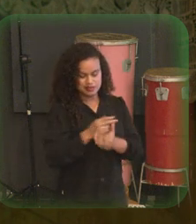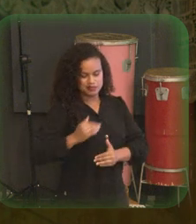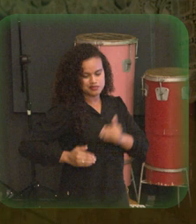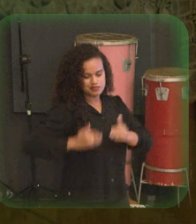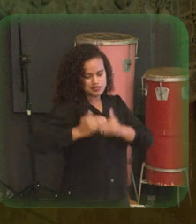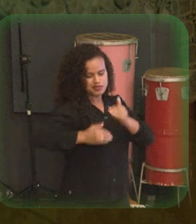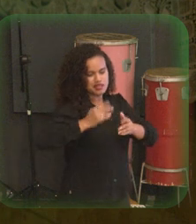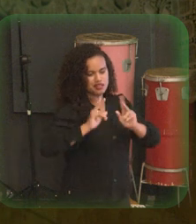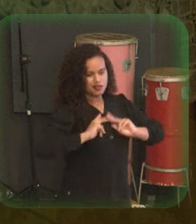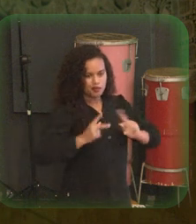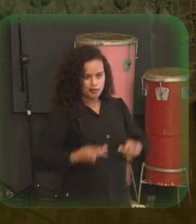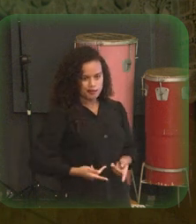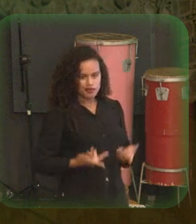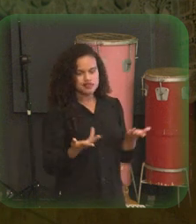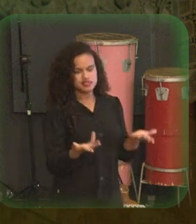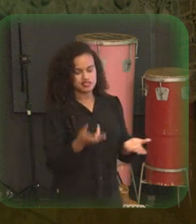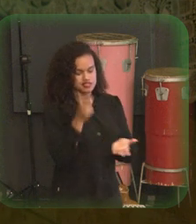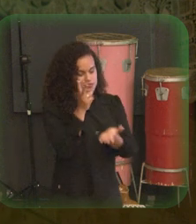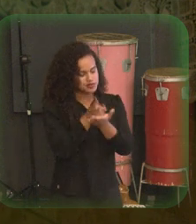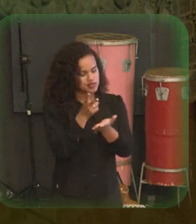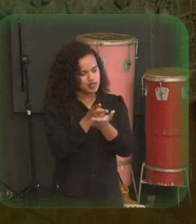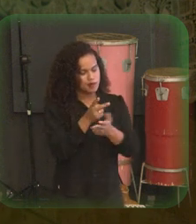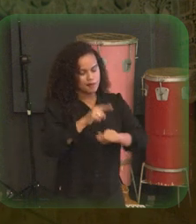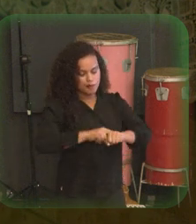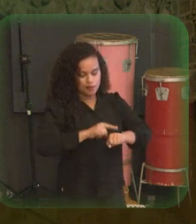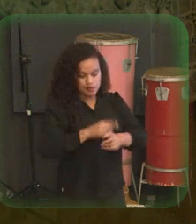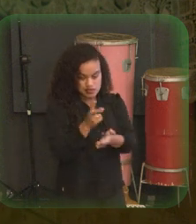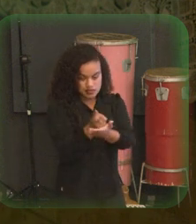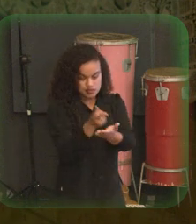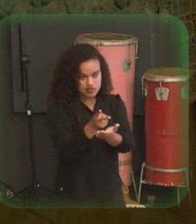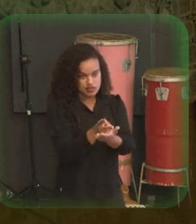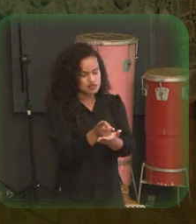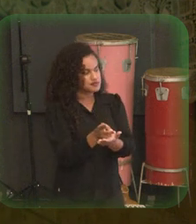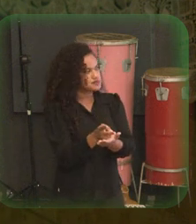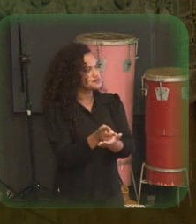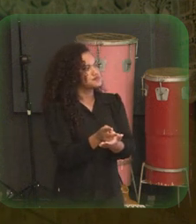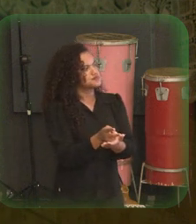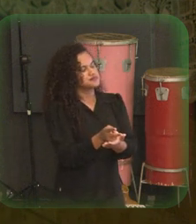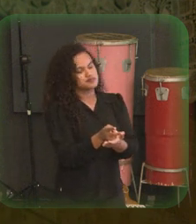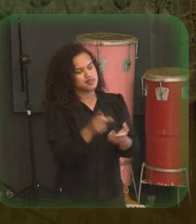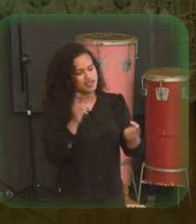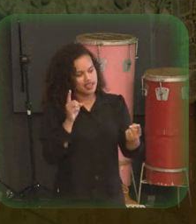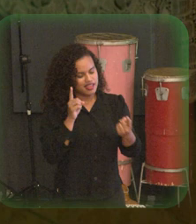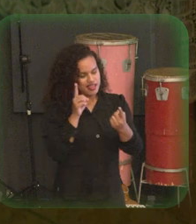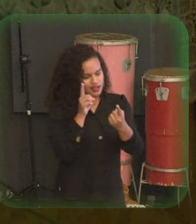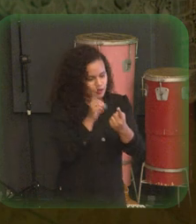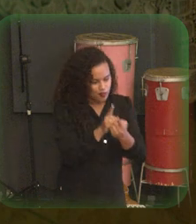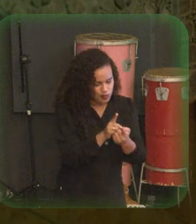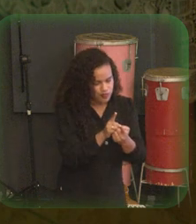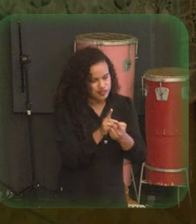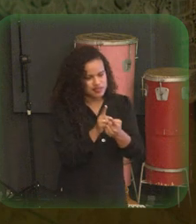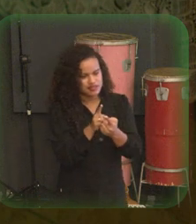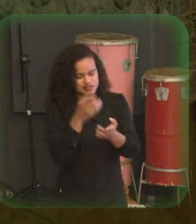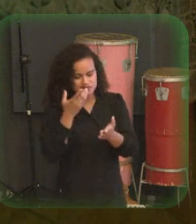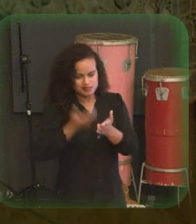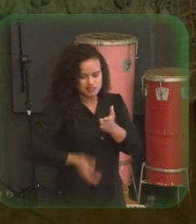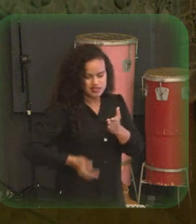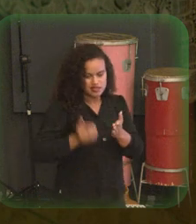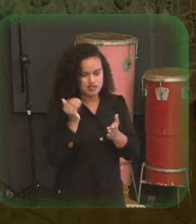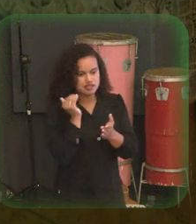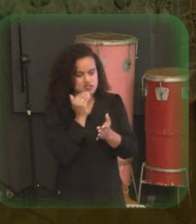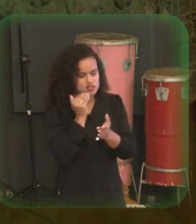humanização. A gente está todo o tempo, veja, a gente está todo o tempo encontrando ausências,